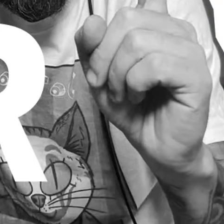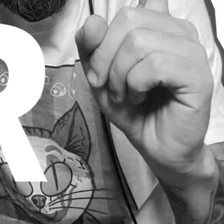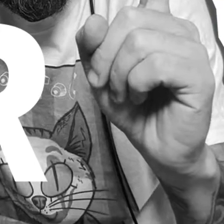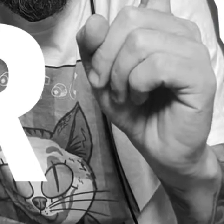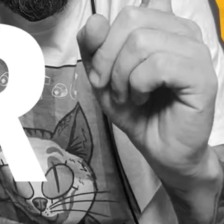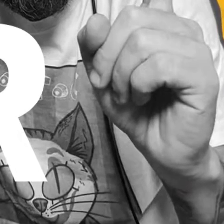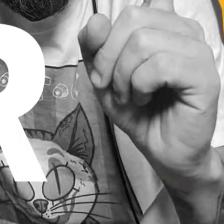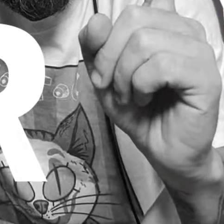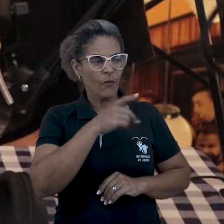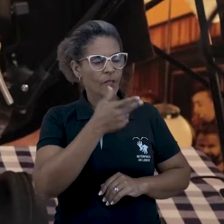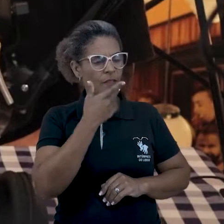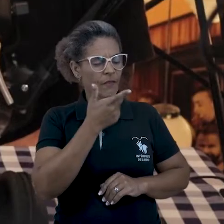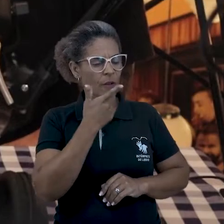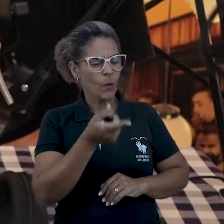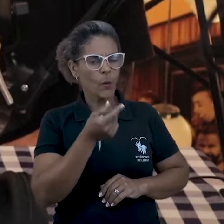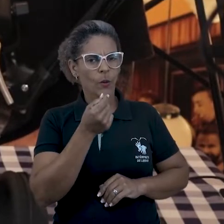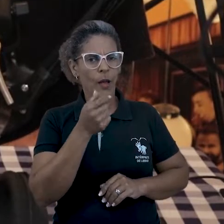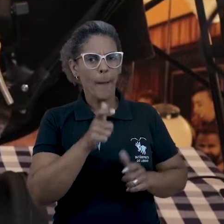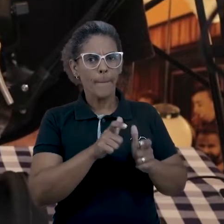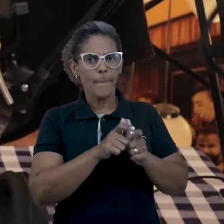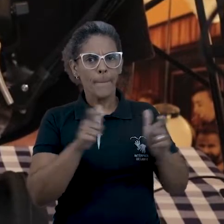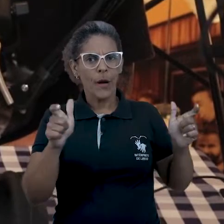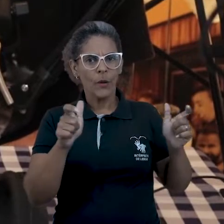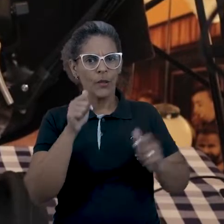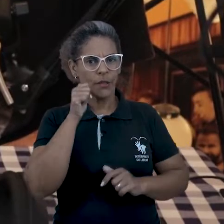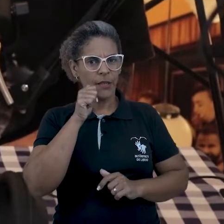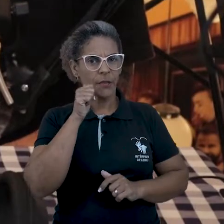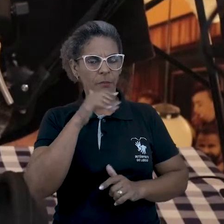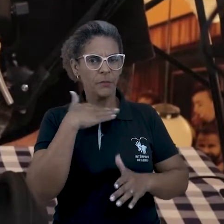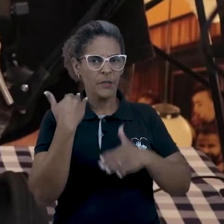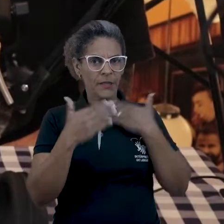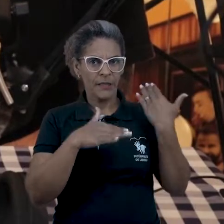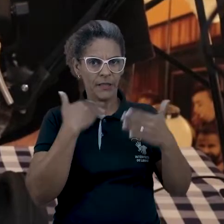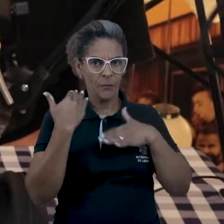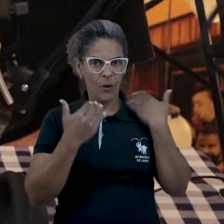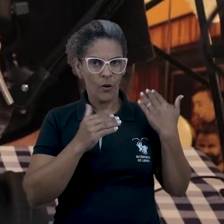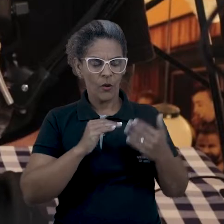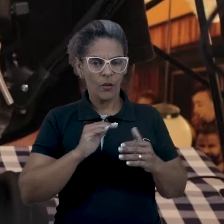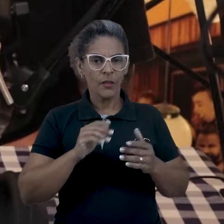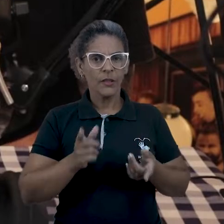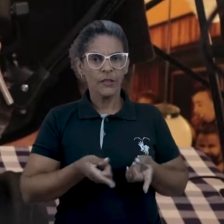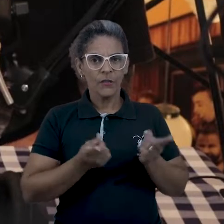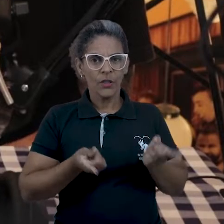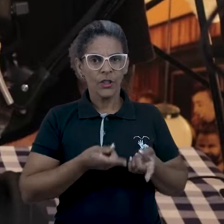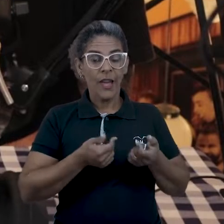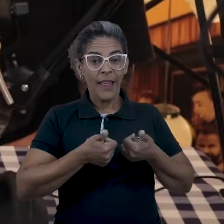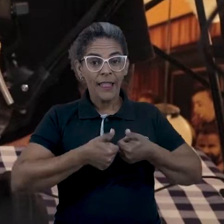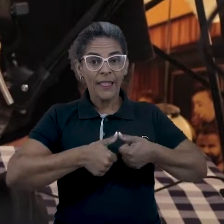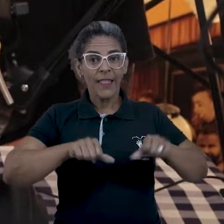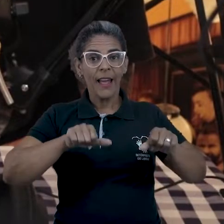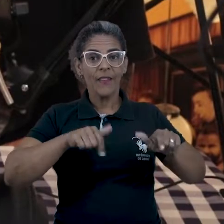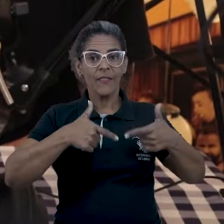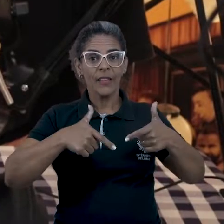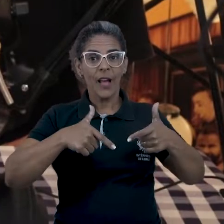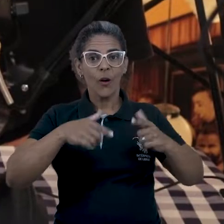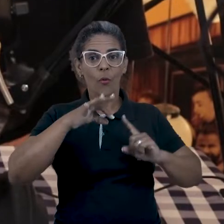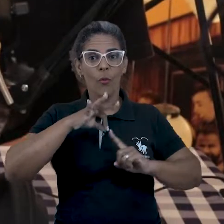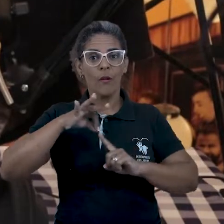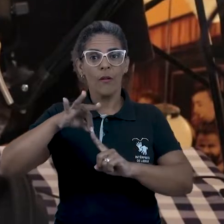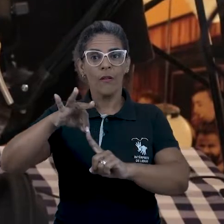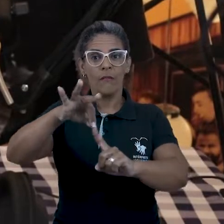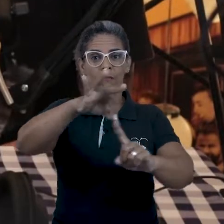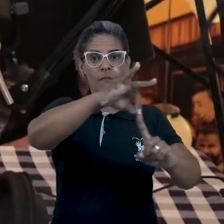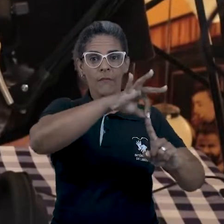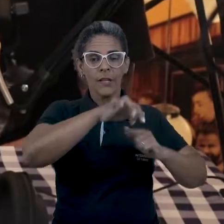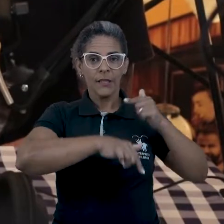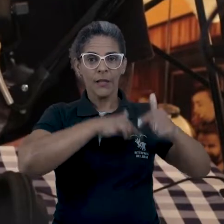e você falou e a maioria das das meninas que que essa assinada elas estavam na rua trabalhando então eu acredito